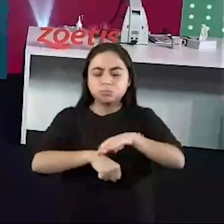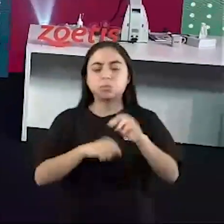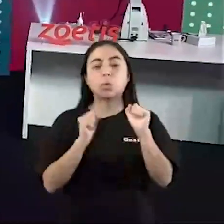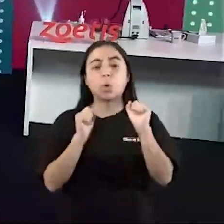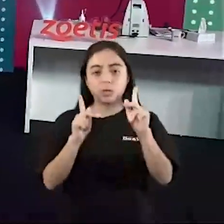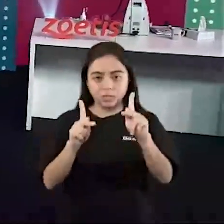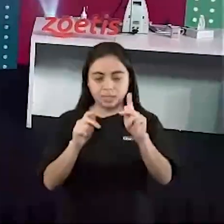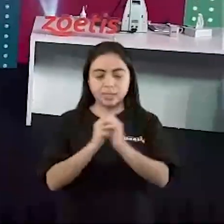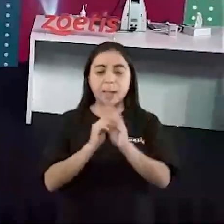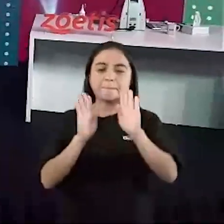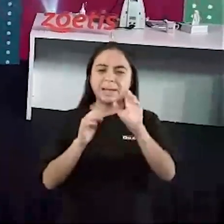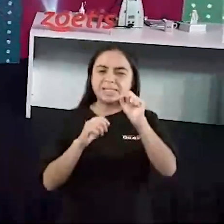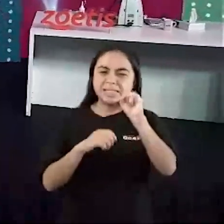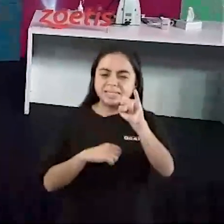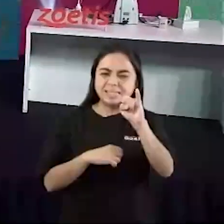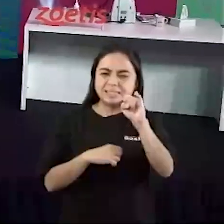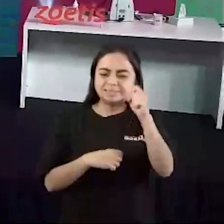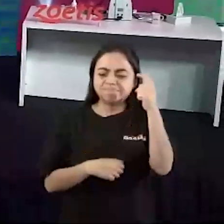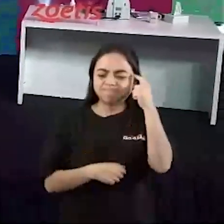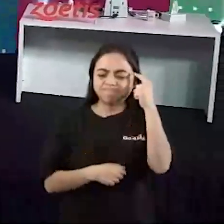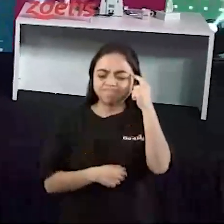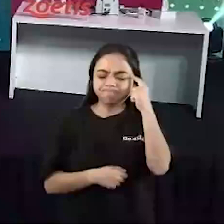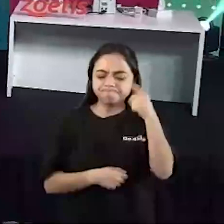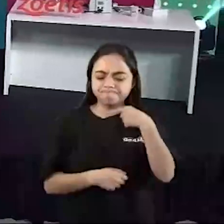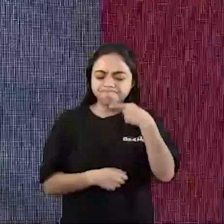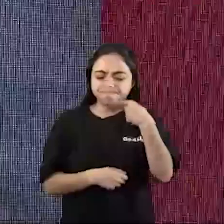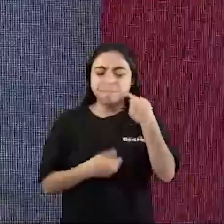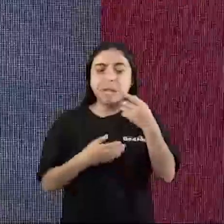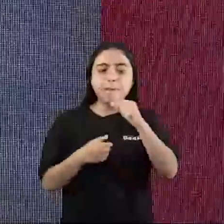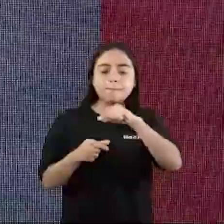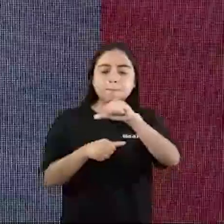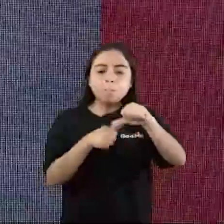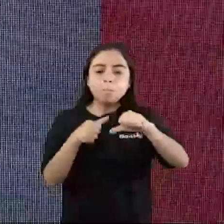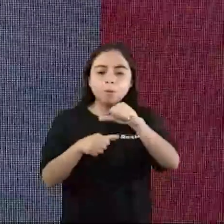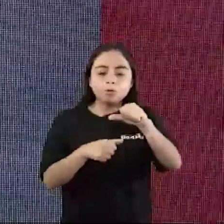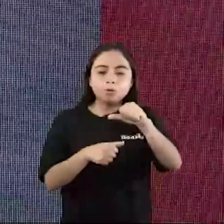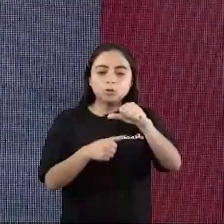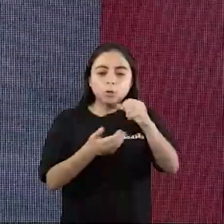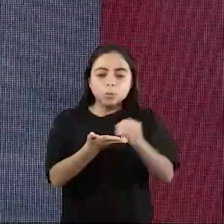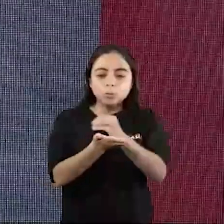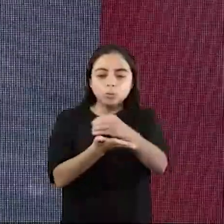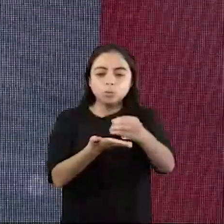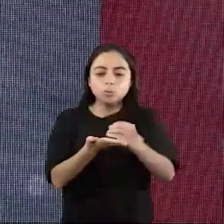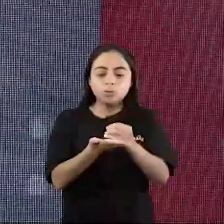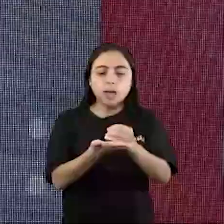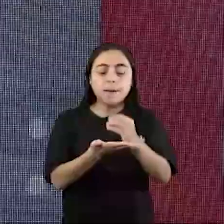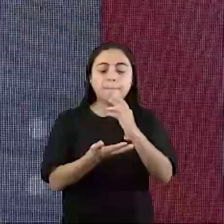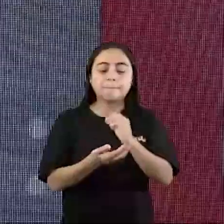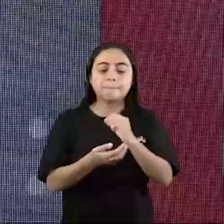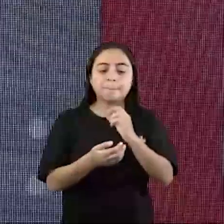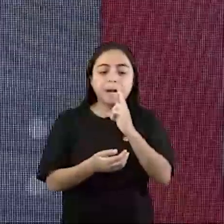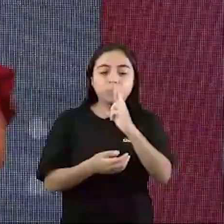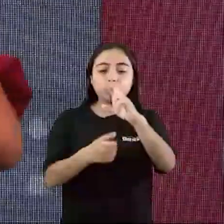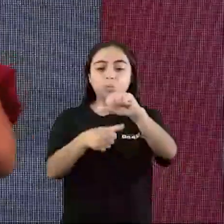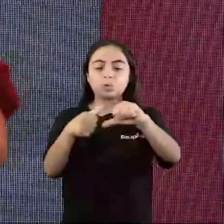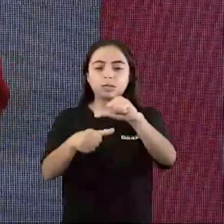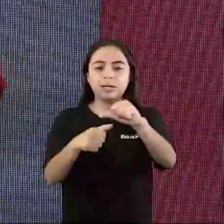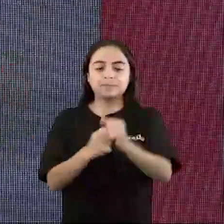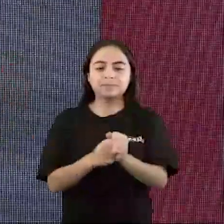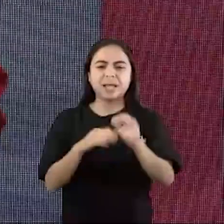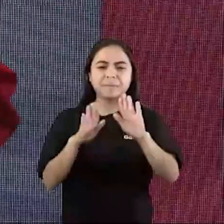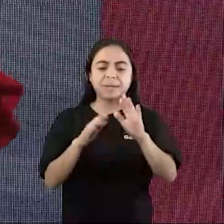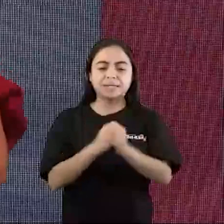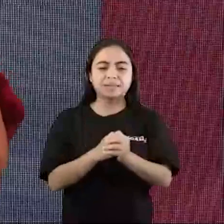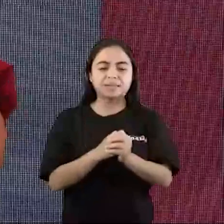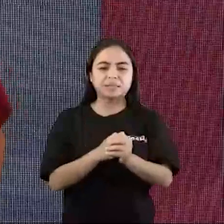mas se você ainda continua suspeitando, mude a molécula para avaliar a resposta clínica. Mas não vale mudar a molécula, fazer